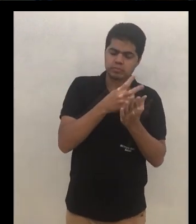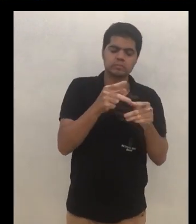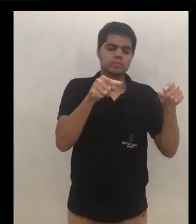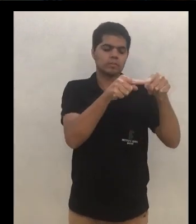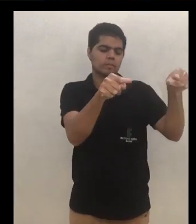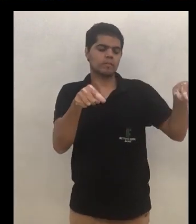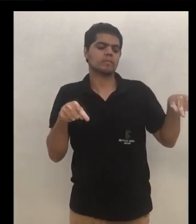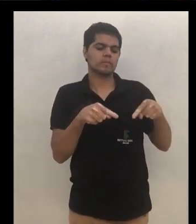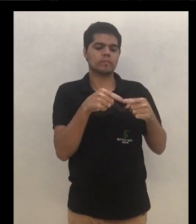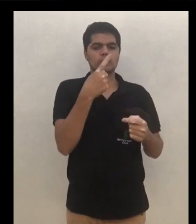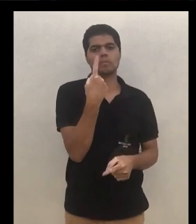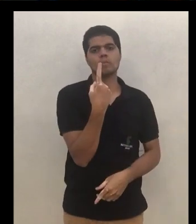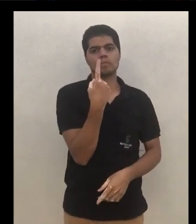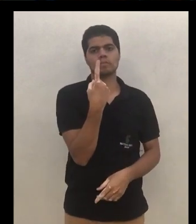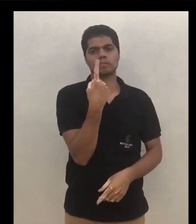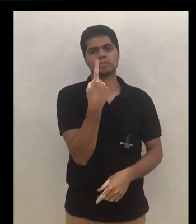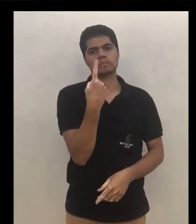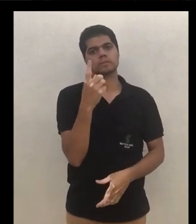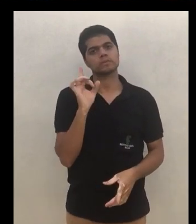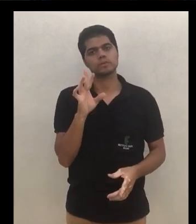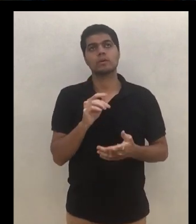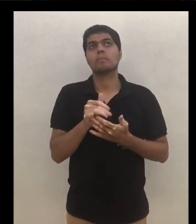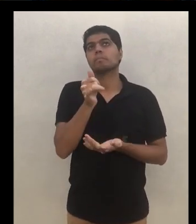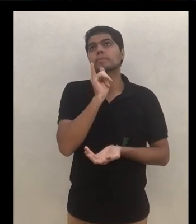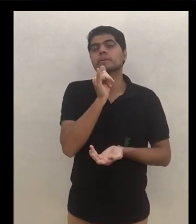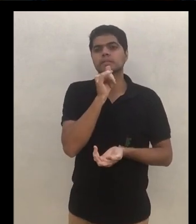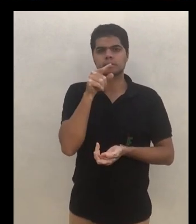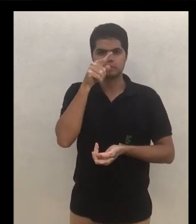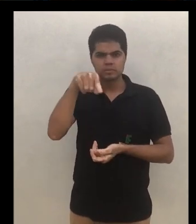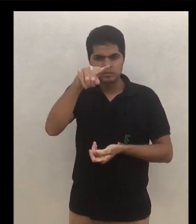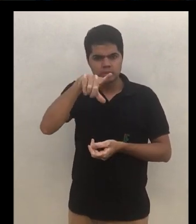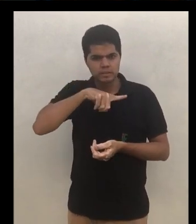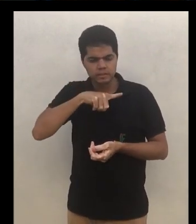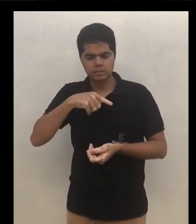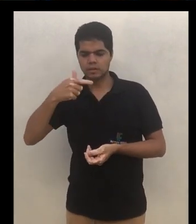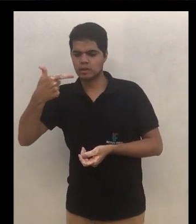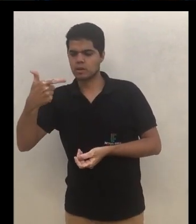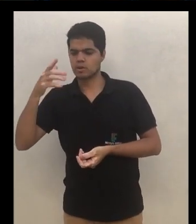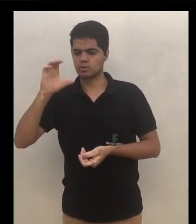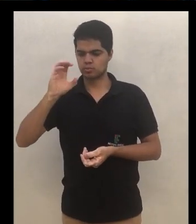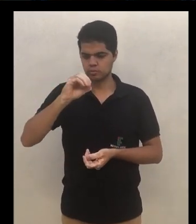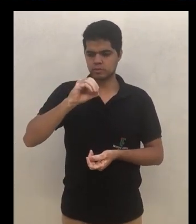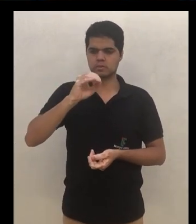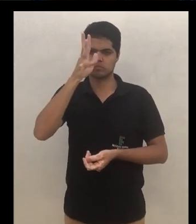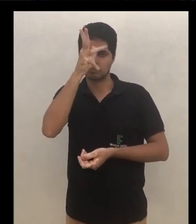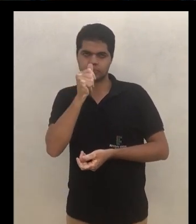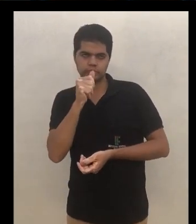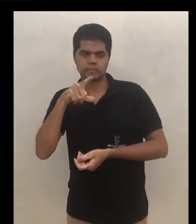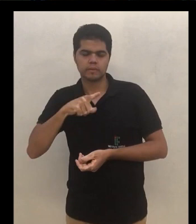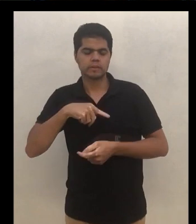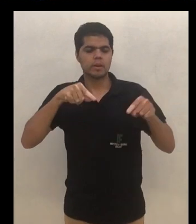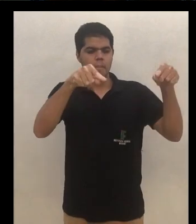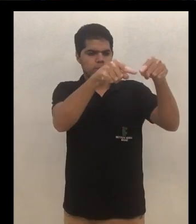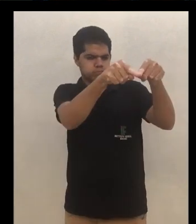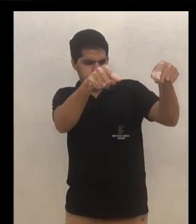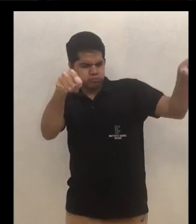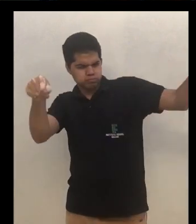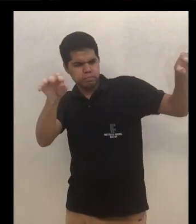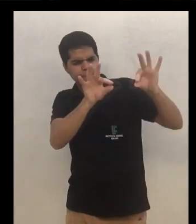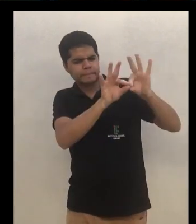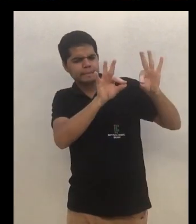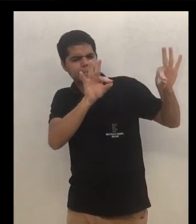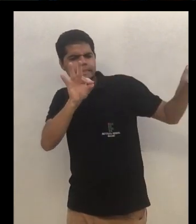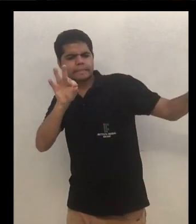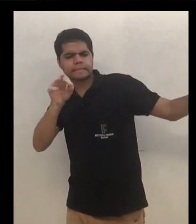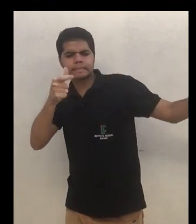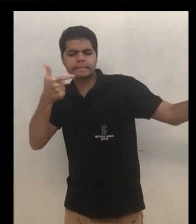1 metro quadrado por ave. Por exemplo, se você tem 200 poedeiras, você vai precisar de 200 metros quadrados de piquete para oferecer